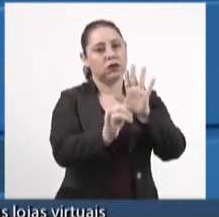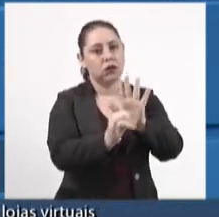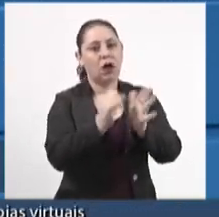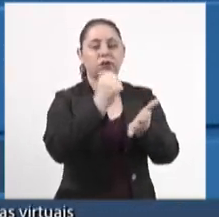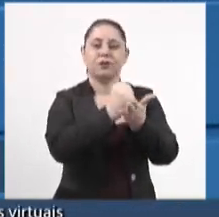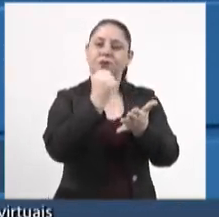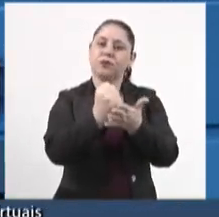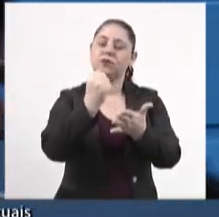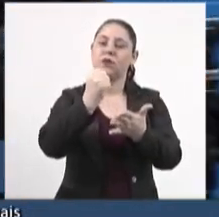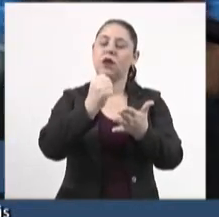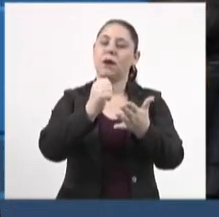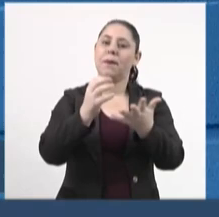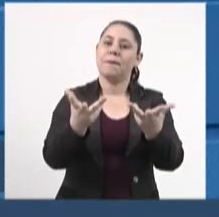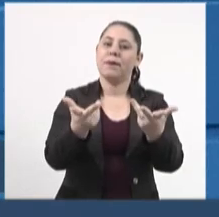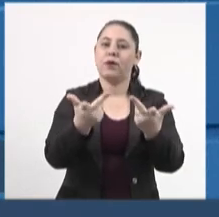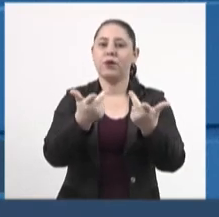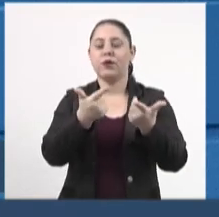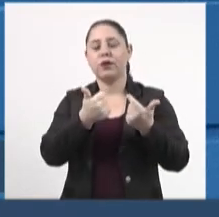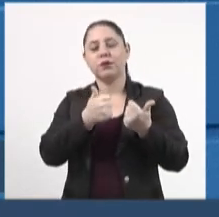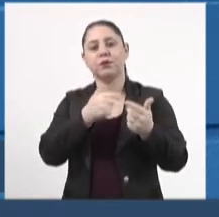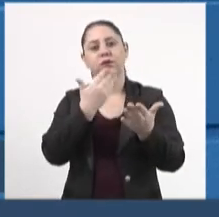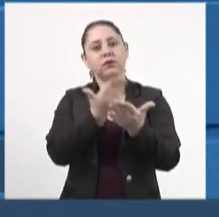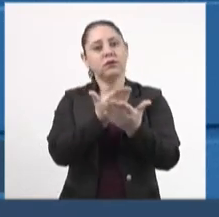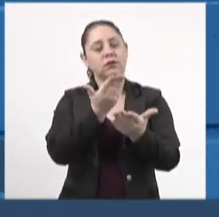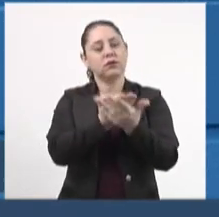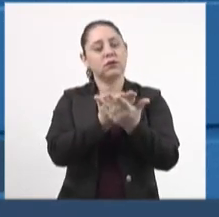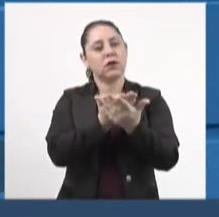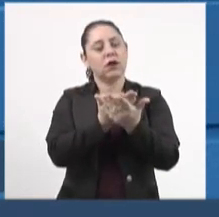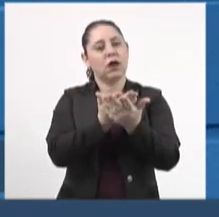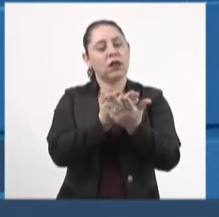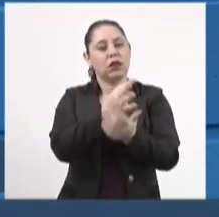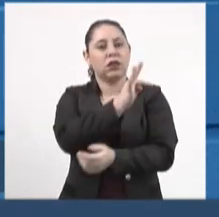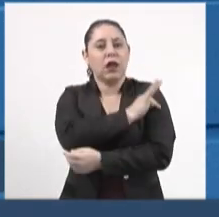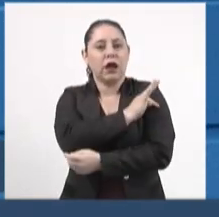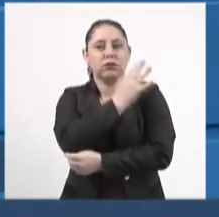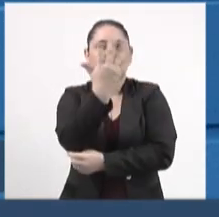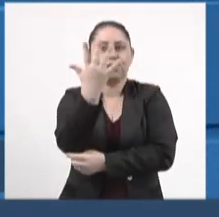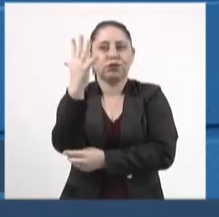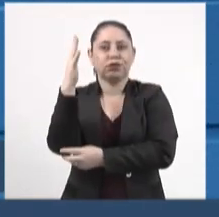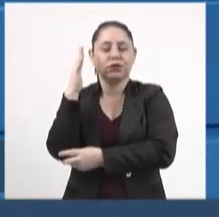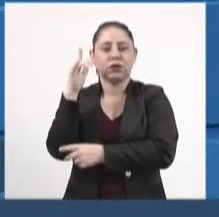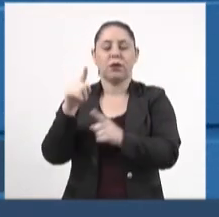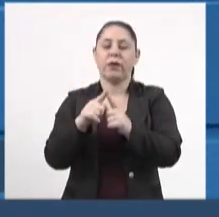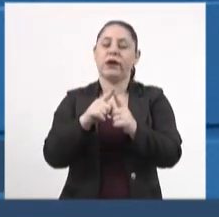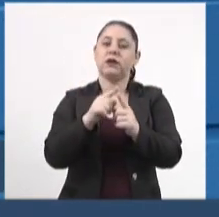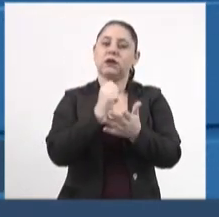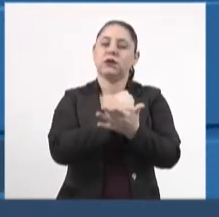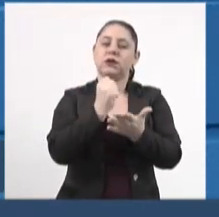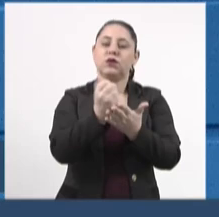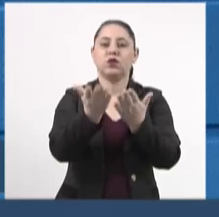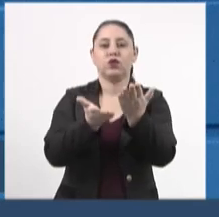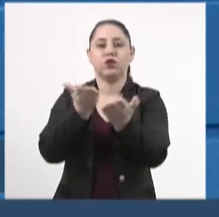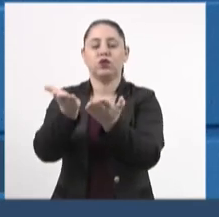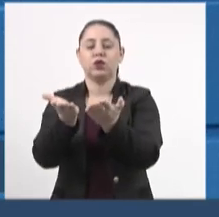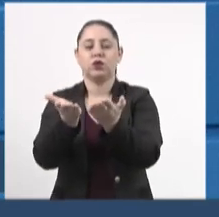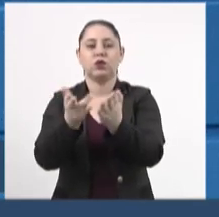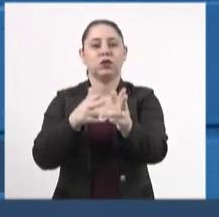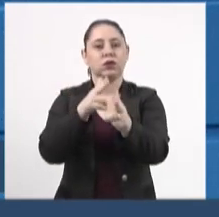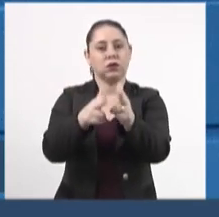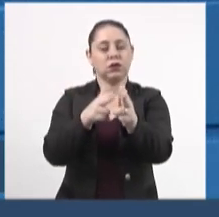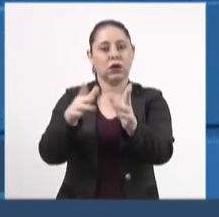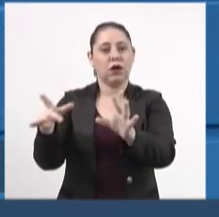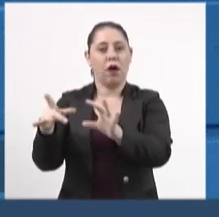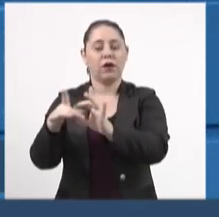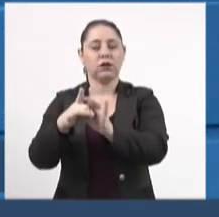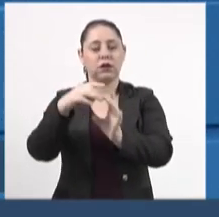contrato, aprimoramento dos estudos de viabilidade técnica, econômica e ambiental para a concessão da ferrovia Malha Oeste, que liga o trecho entre a